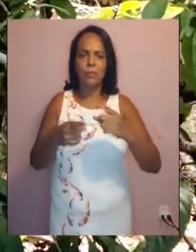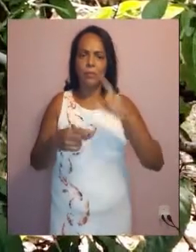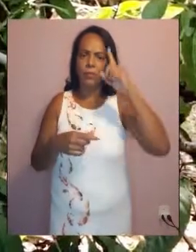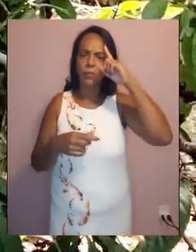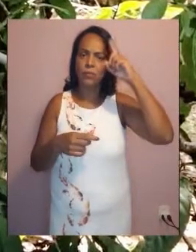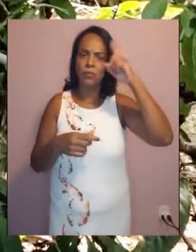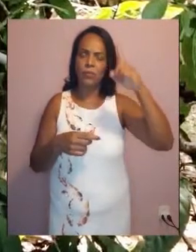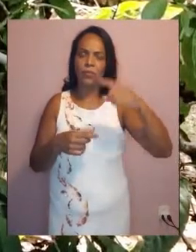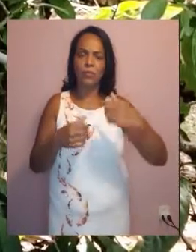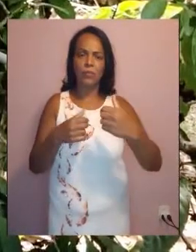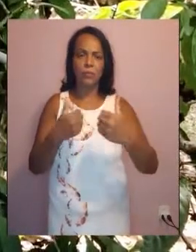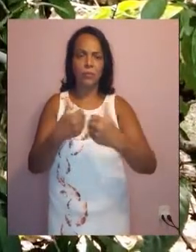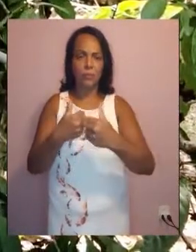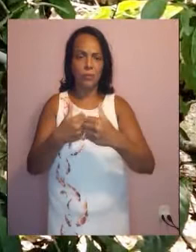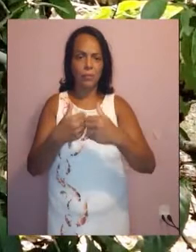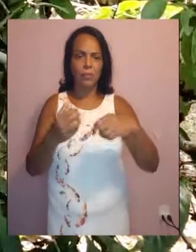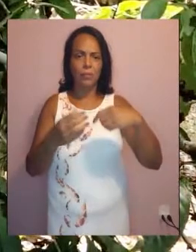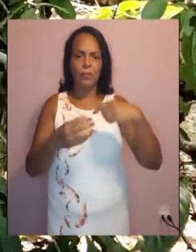continuou